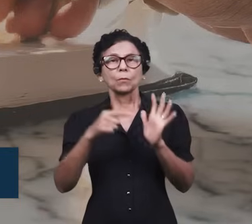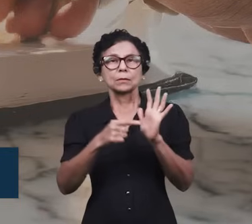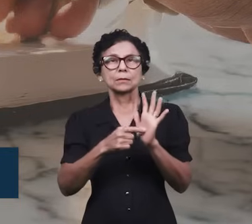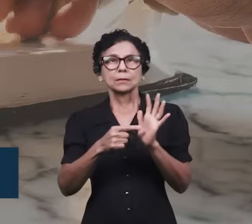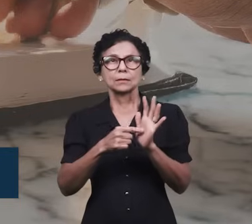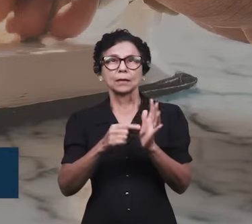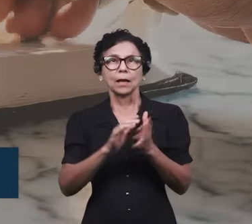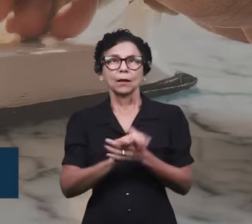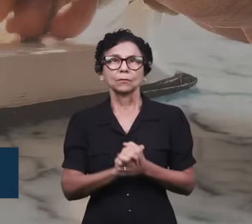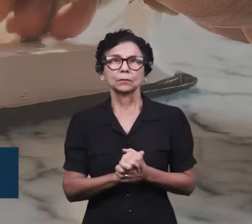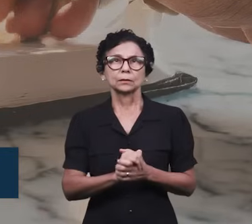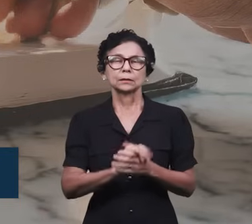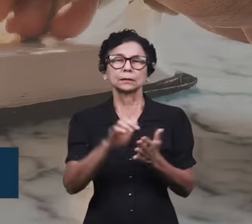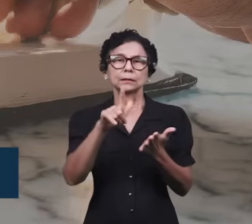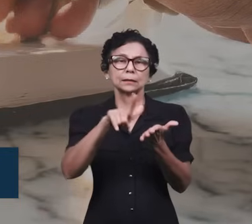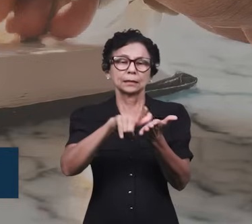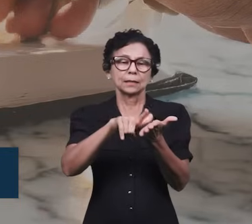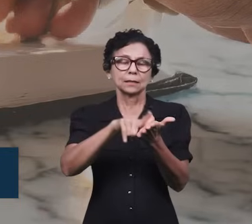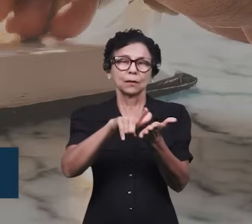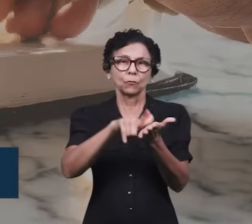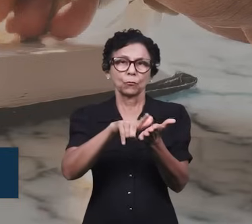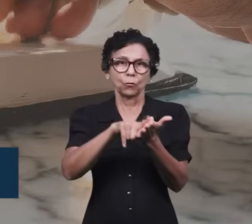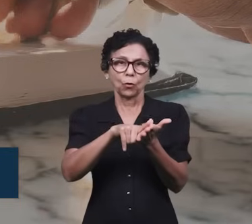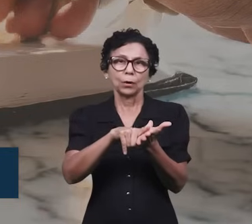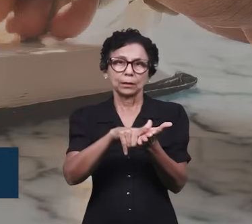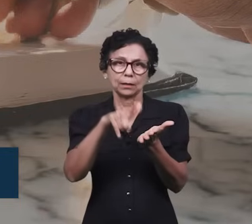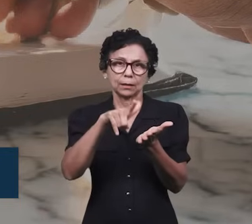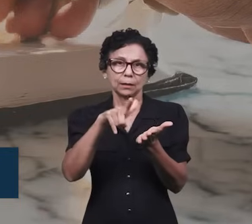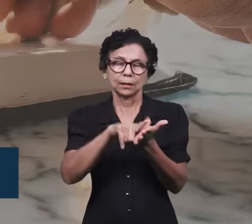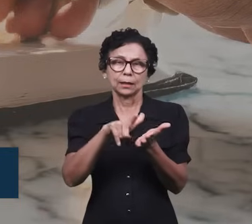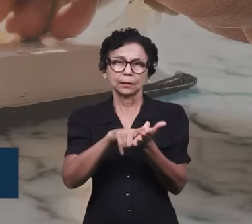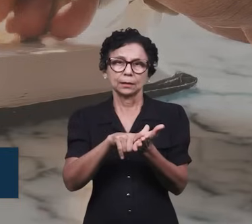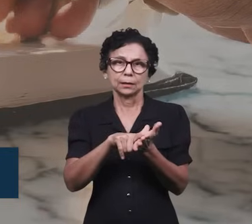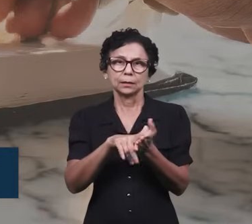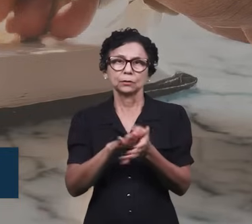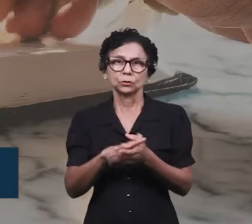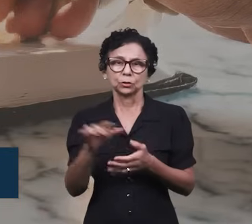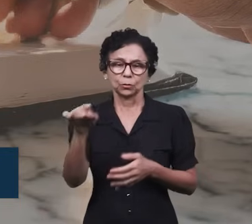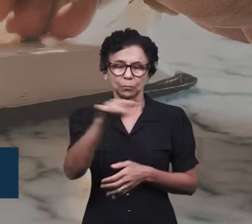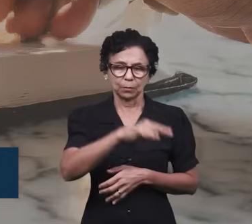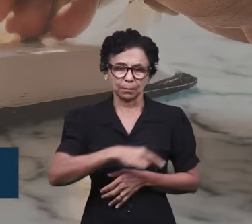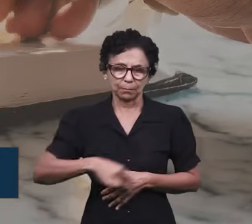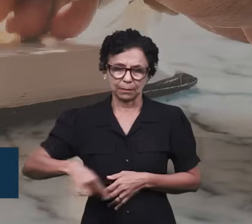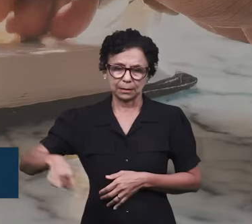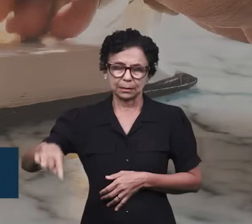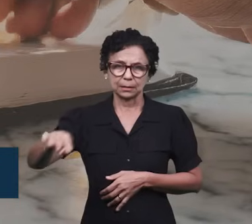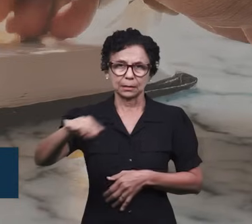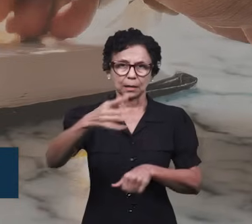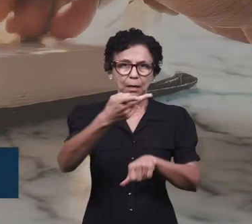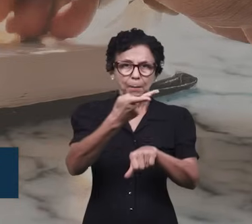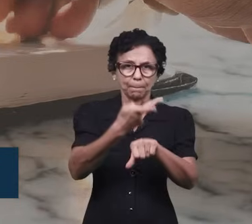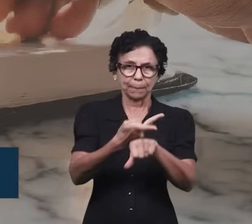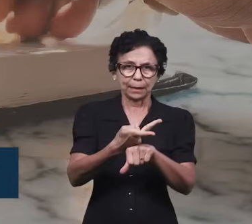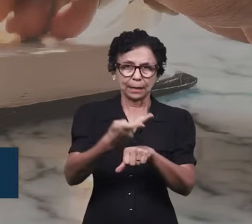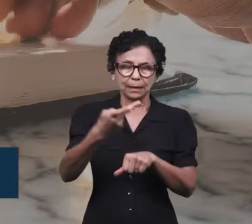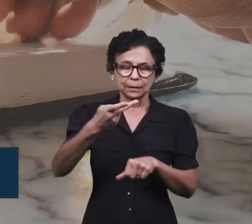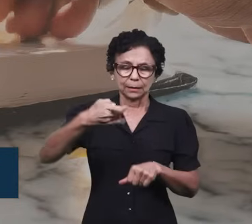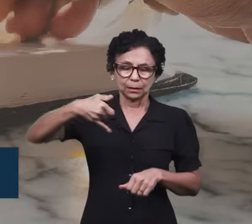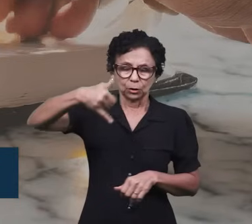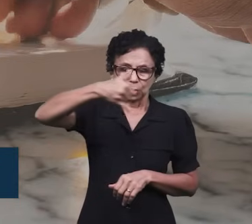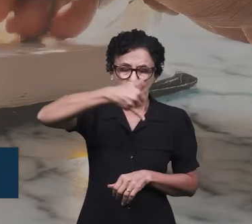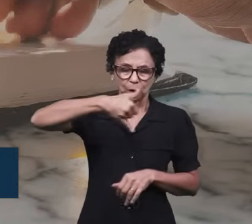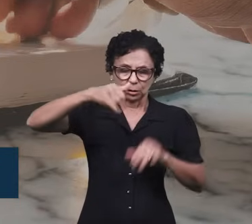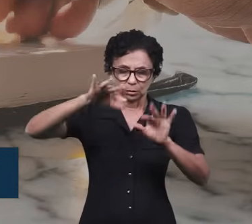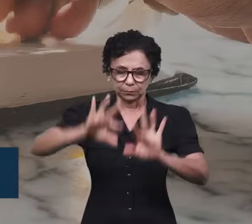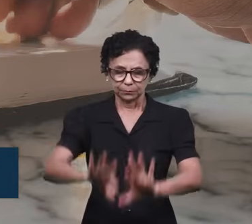nomes, ela era mergulhada numa bacia de prata onde havia óleo. E quando aquela lista era